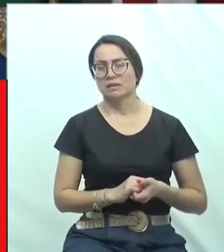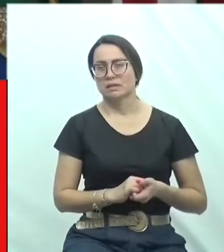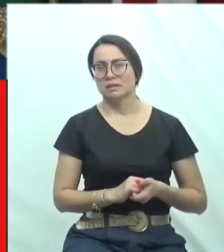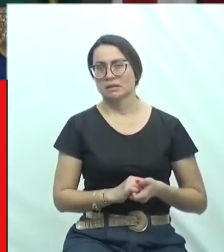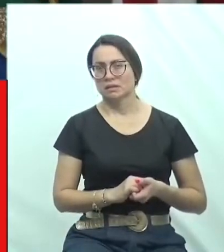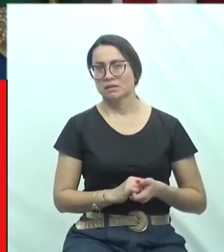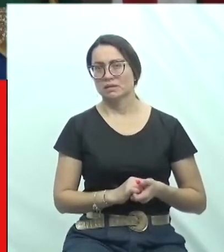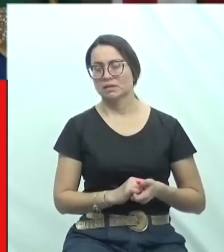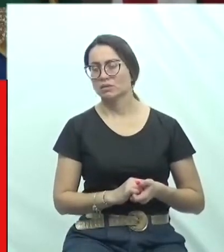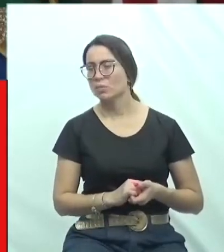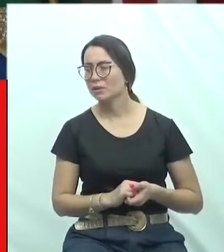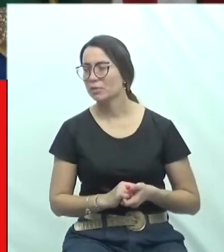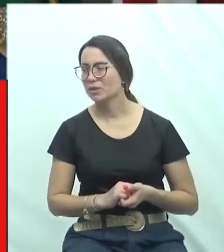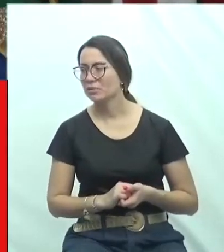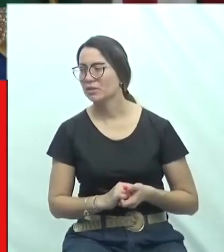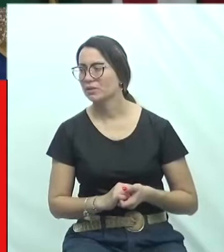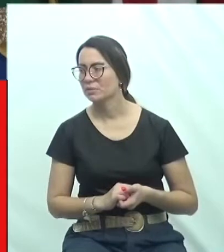suas